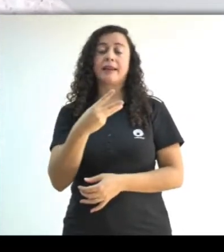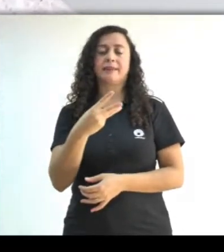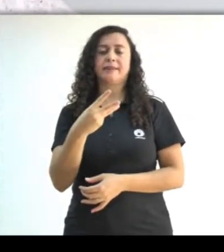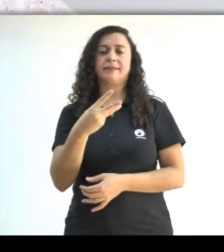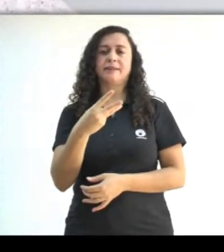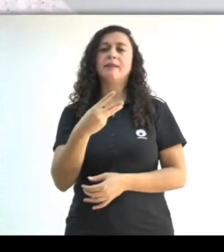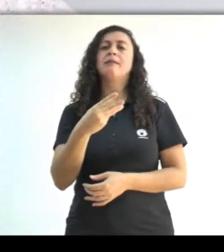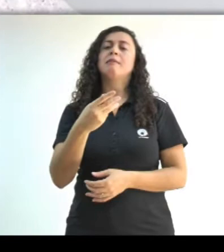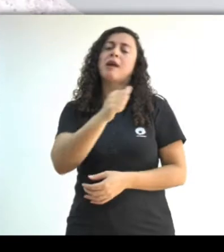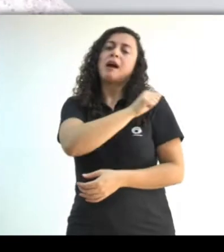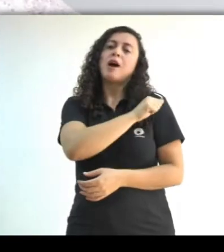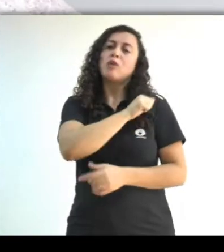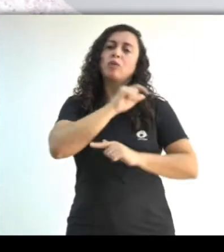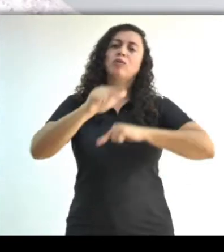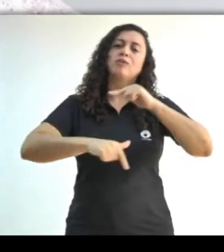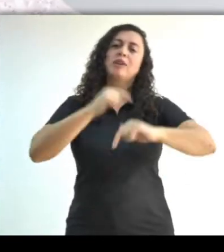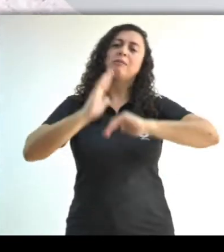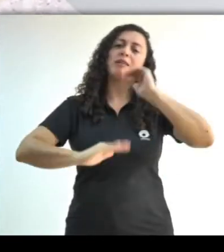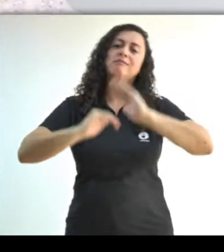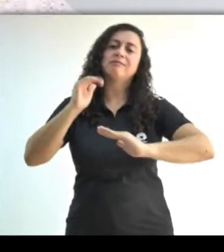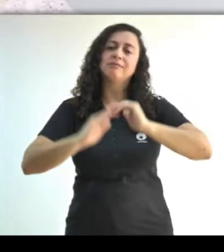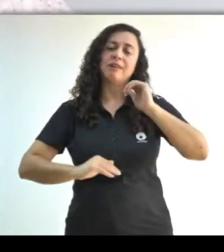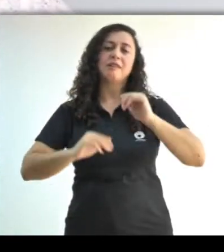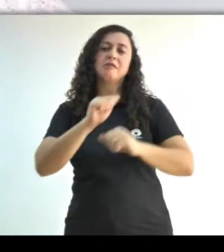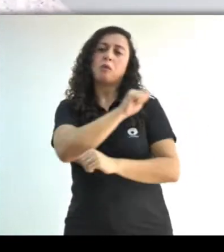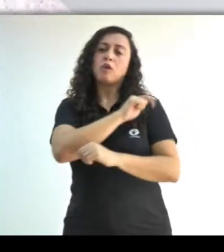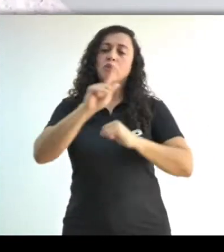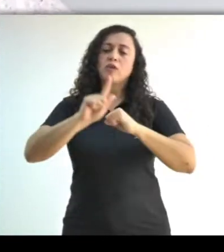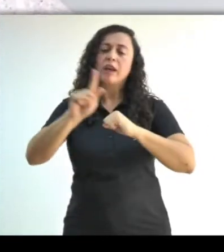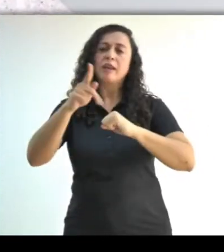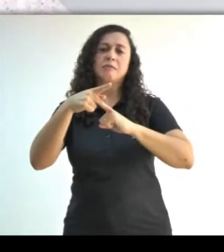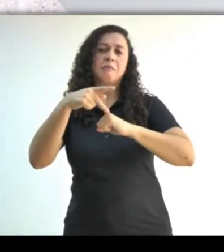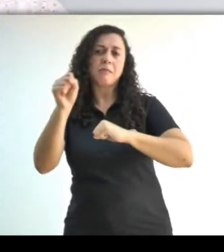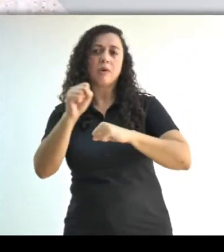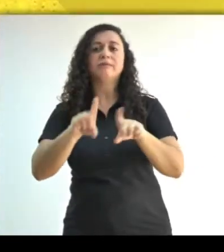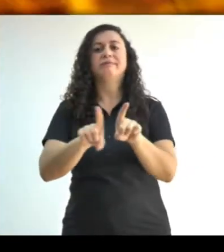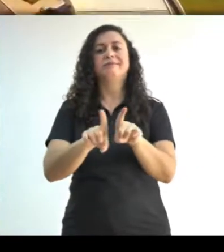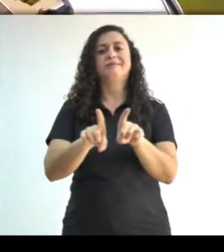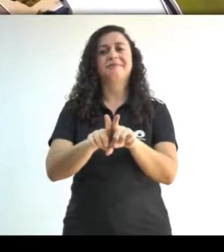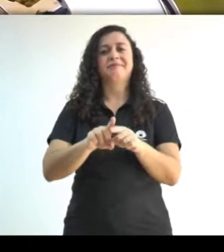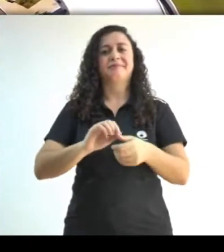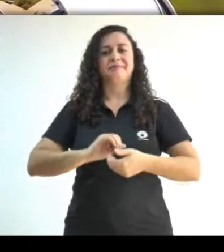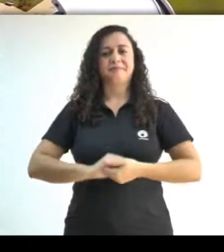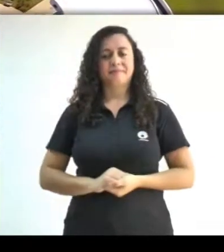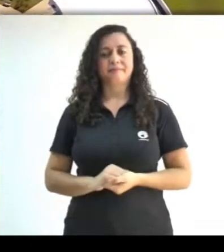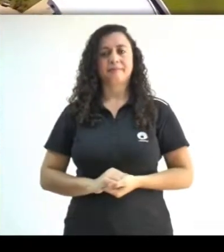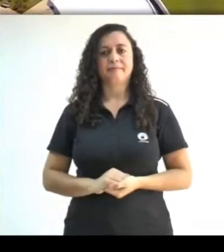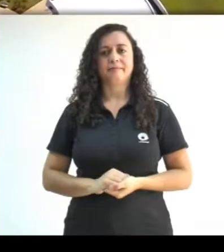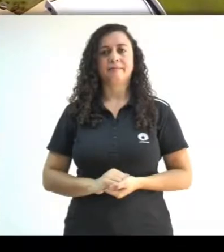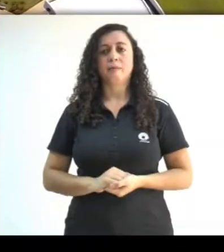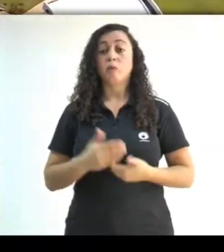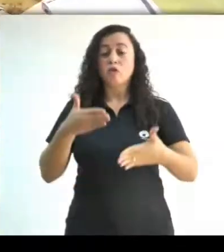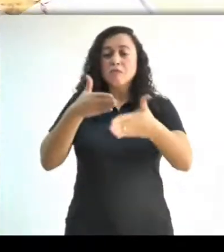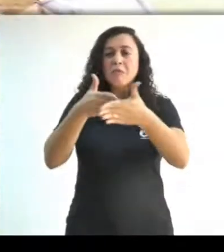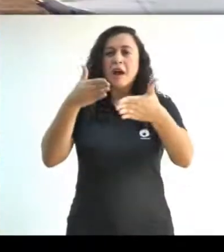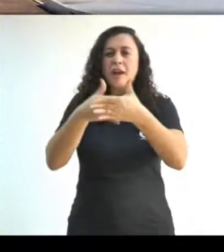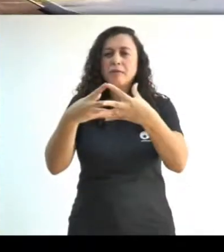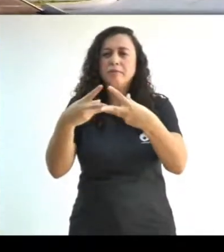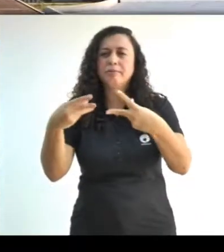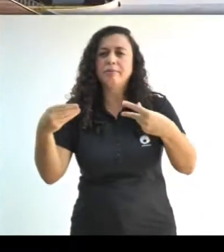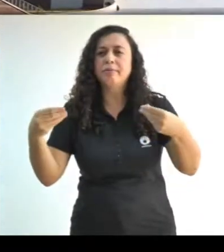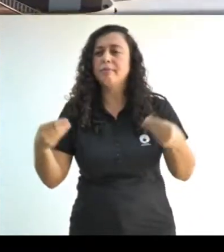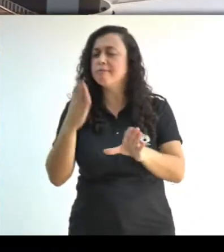33 bolsas para graduandos e pós-graduandos. O ato de quebrar barreiras logo